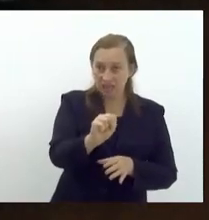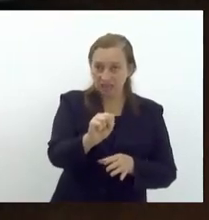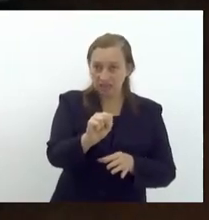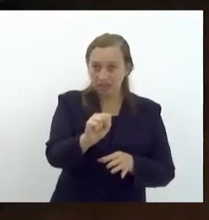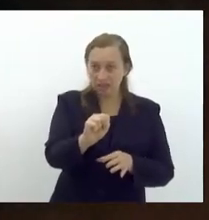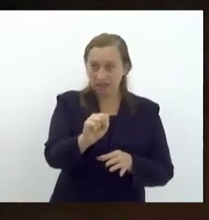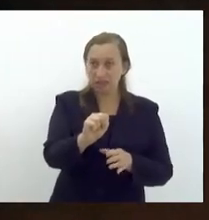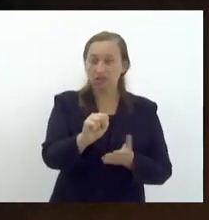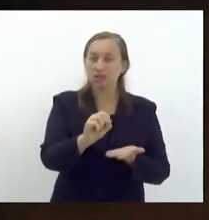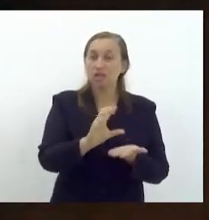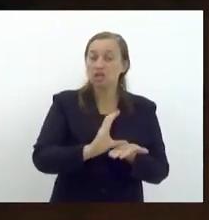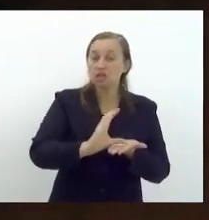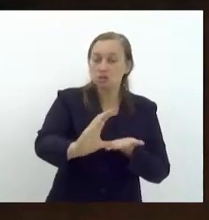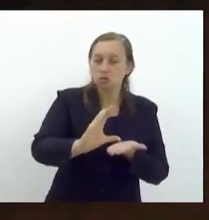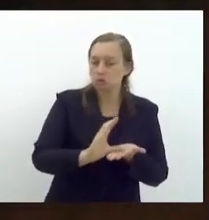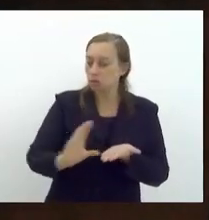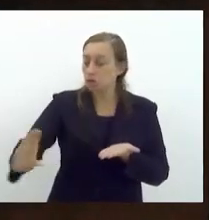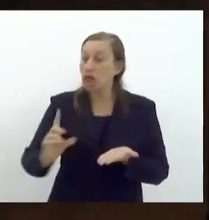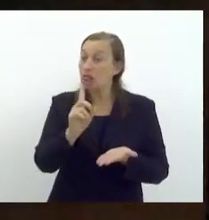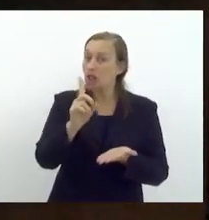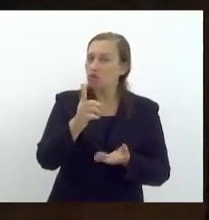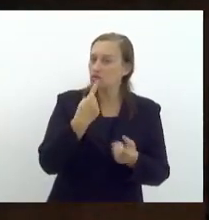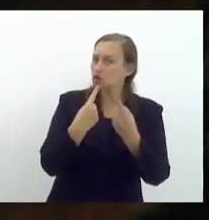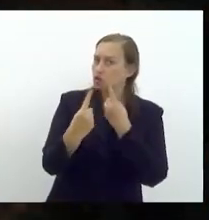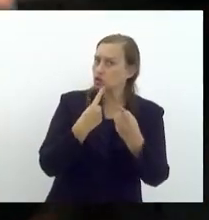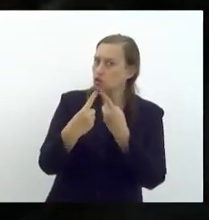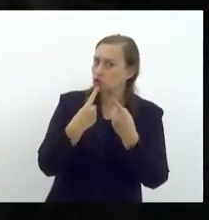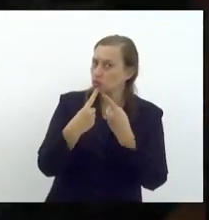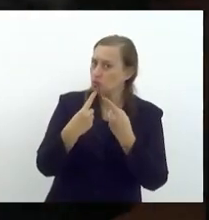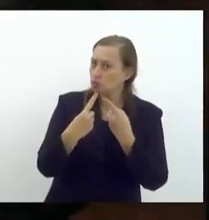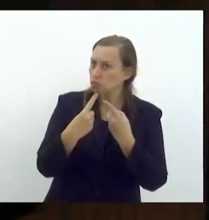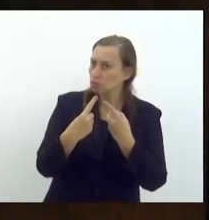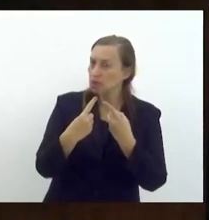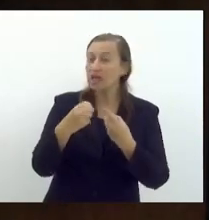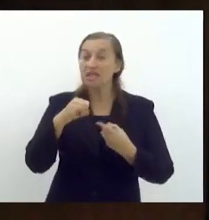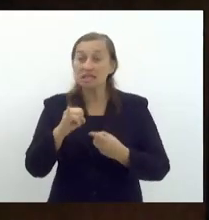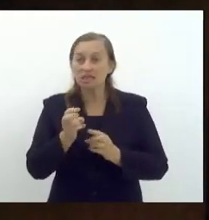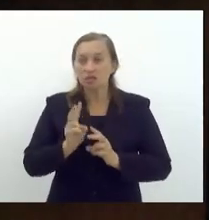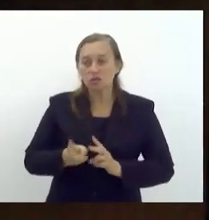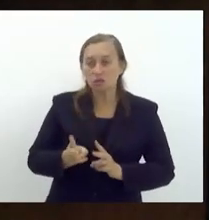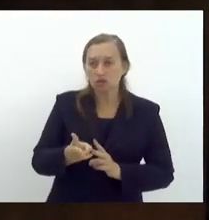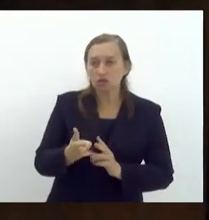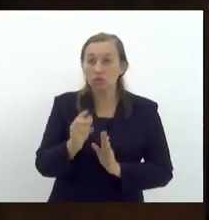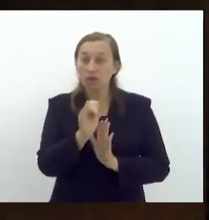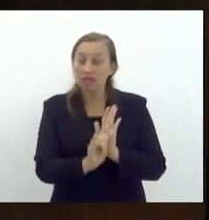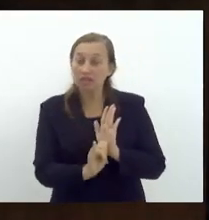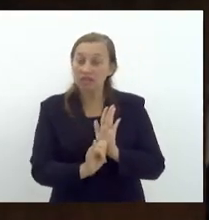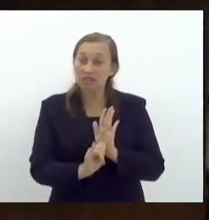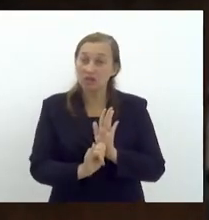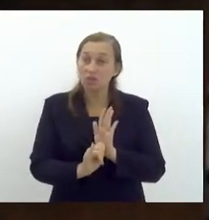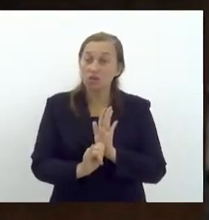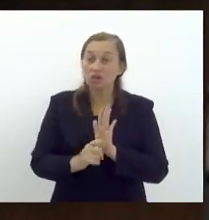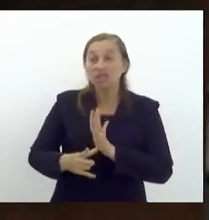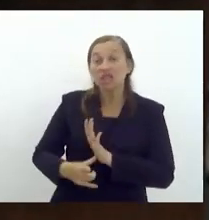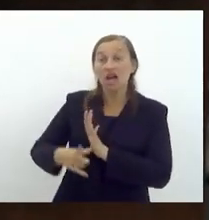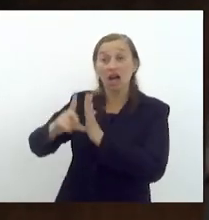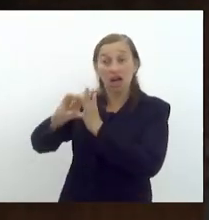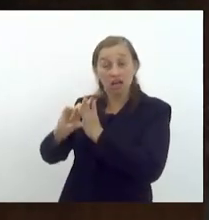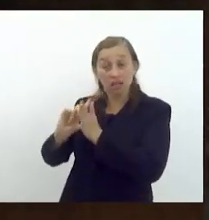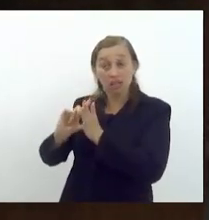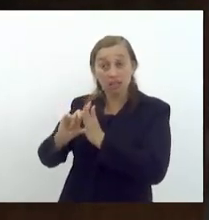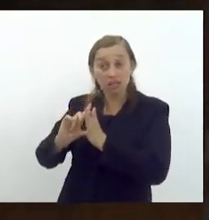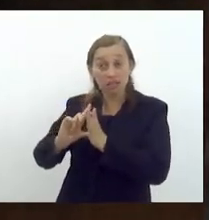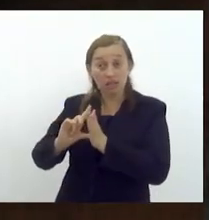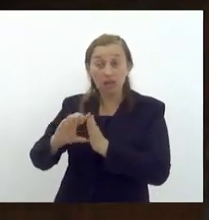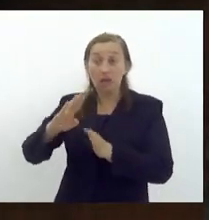e não se discutiu em momento algum se manteria a redação anterior com a